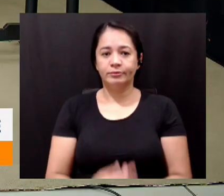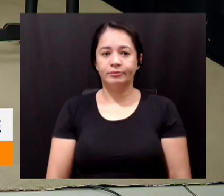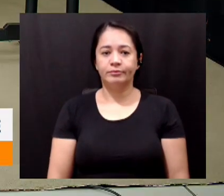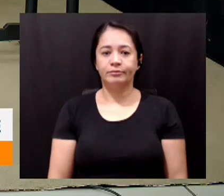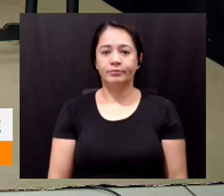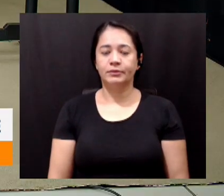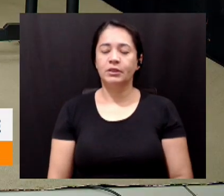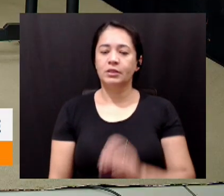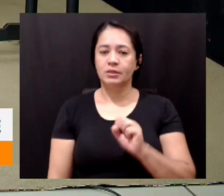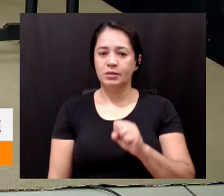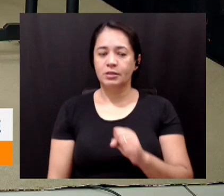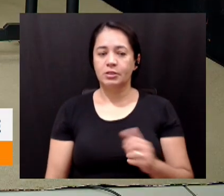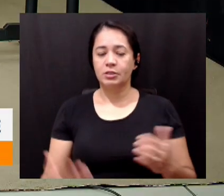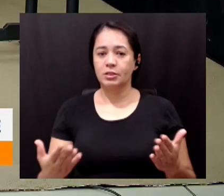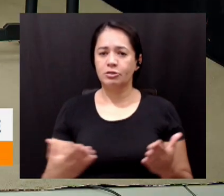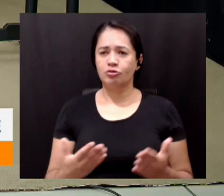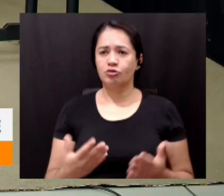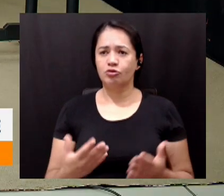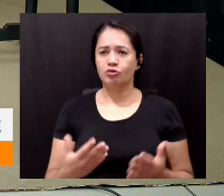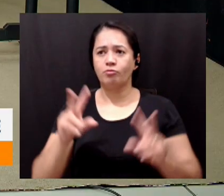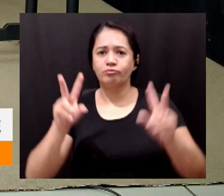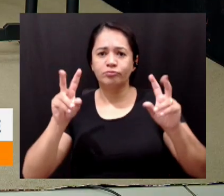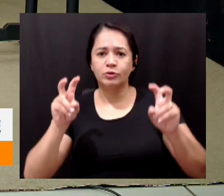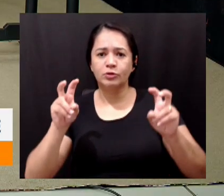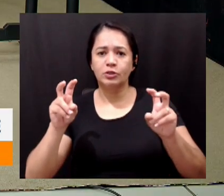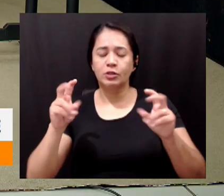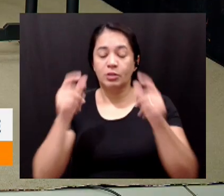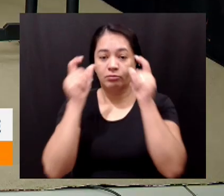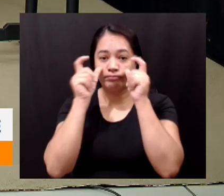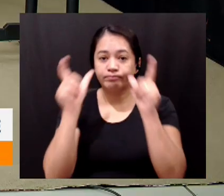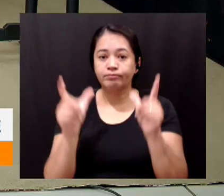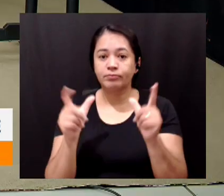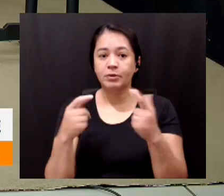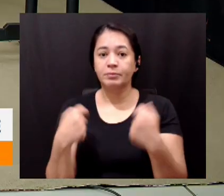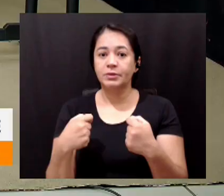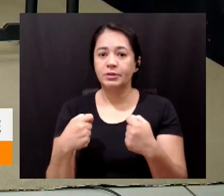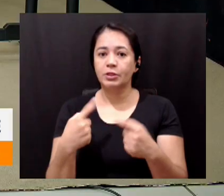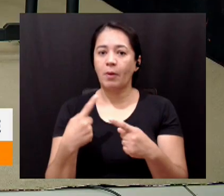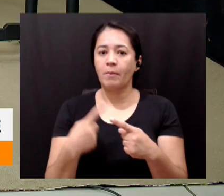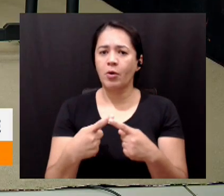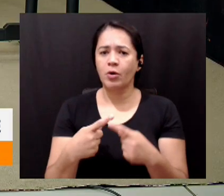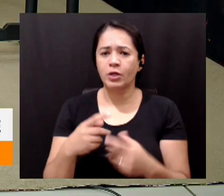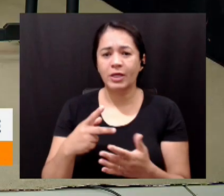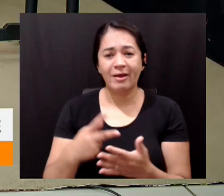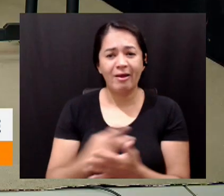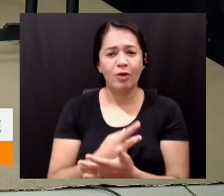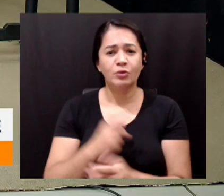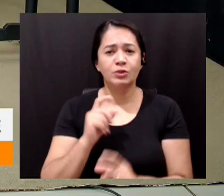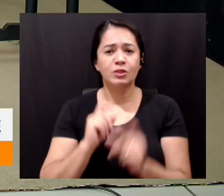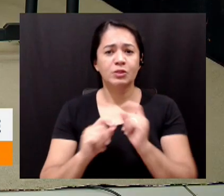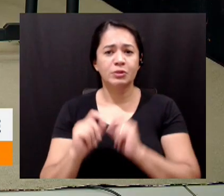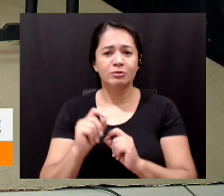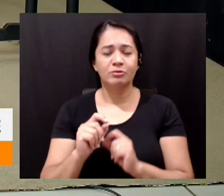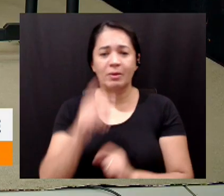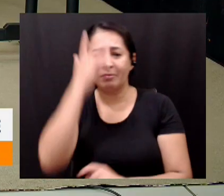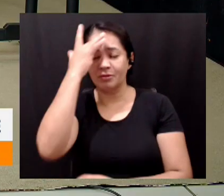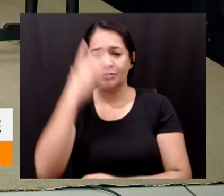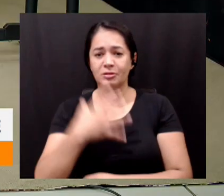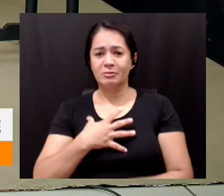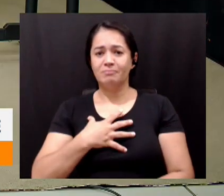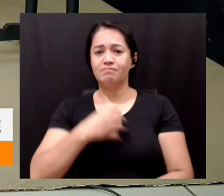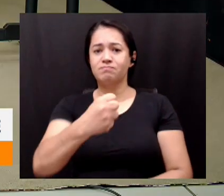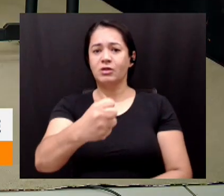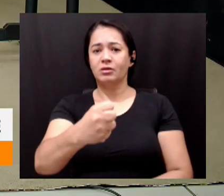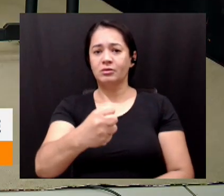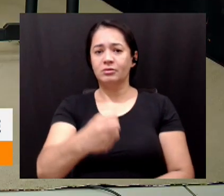né? Porque, Leonan, a gente tem casos de suicídio, infelizmente, né, de pessoas que